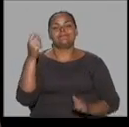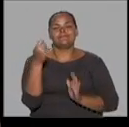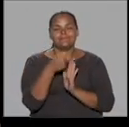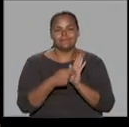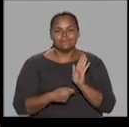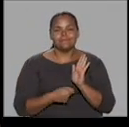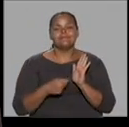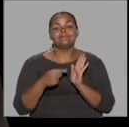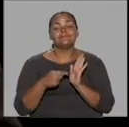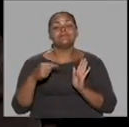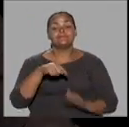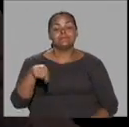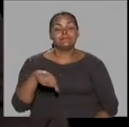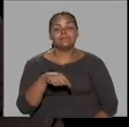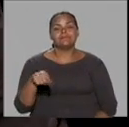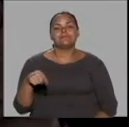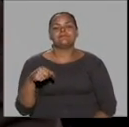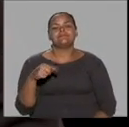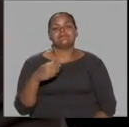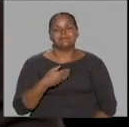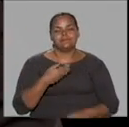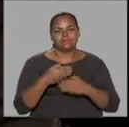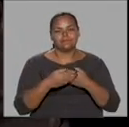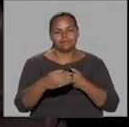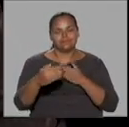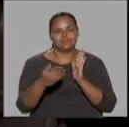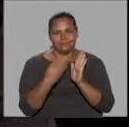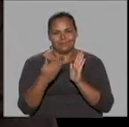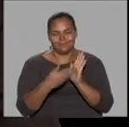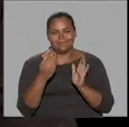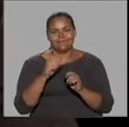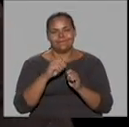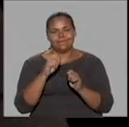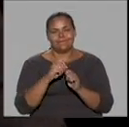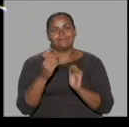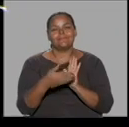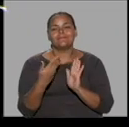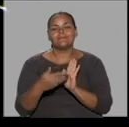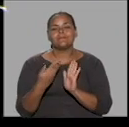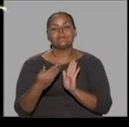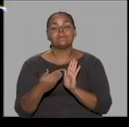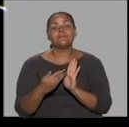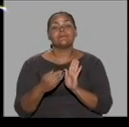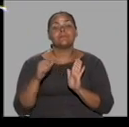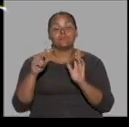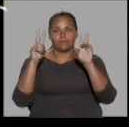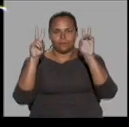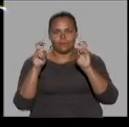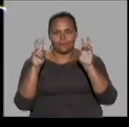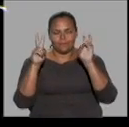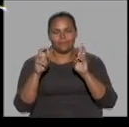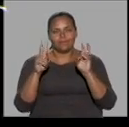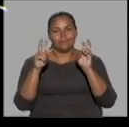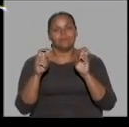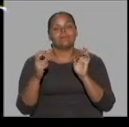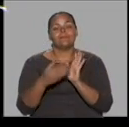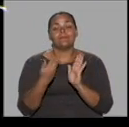matéria que a gente partiu o livro, né? Que a gente deu assunto para o